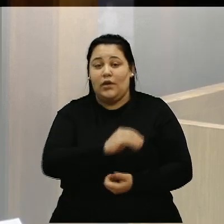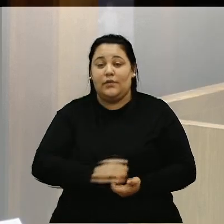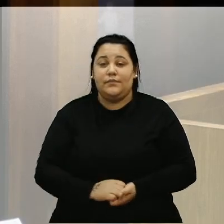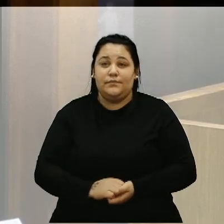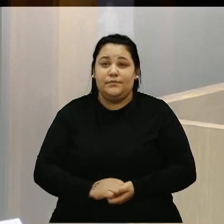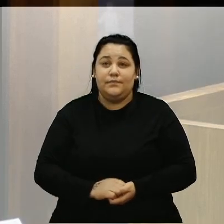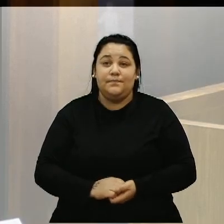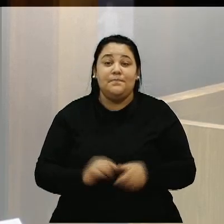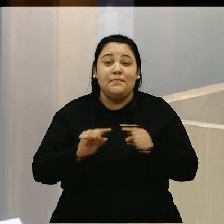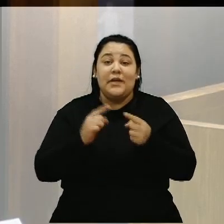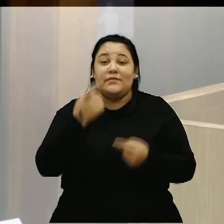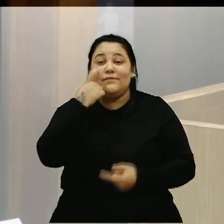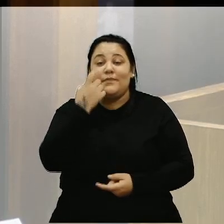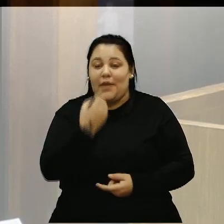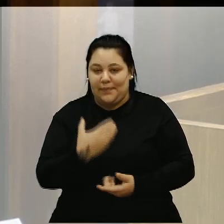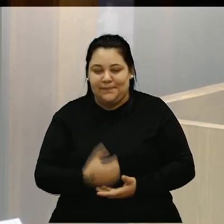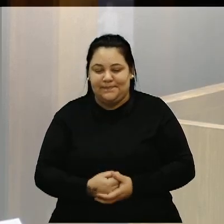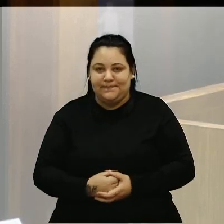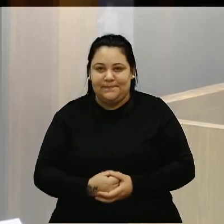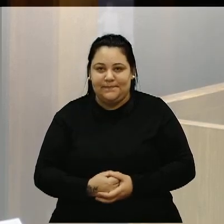Mas veja bem,